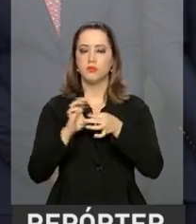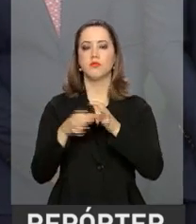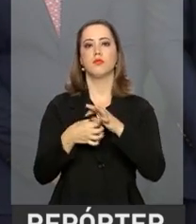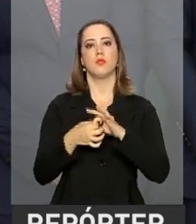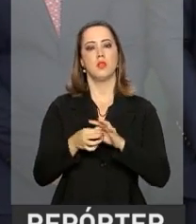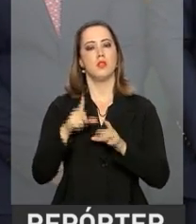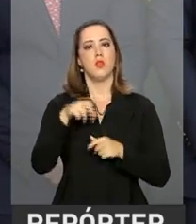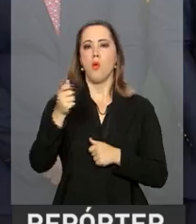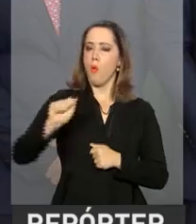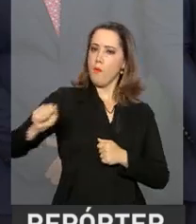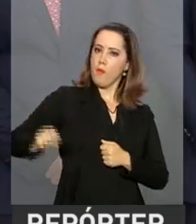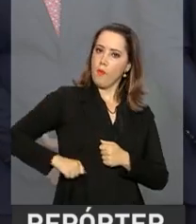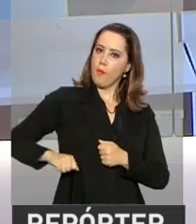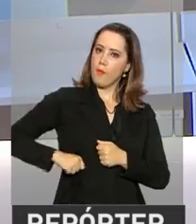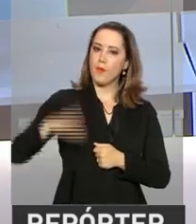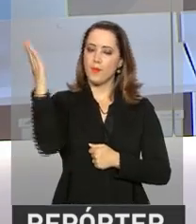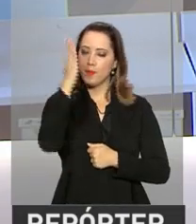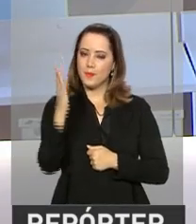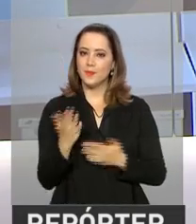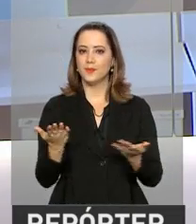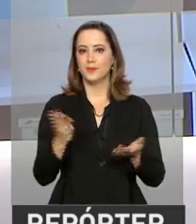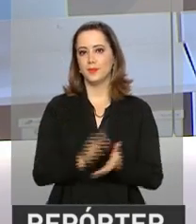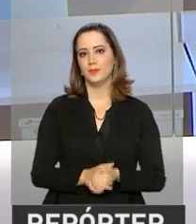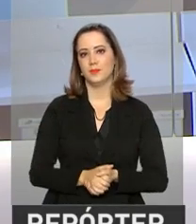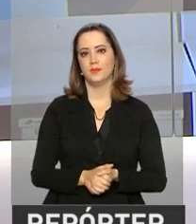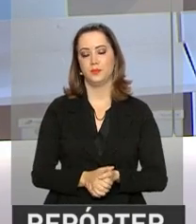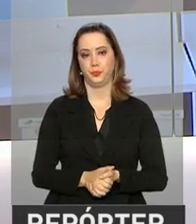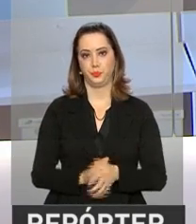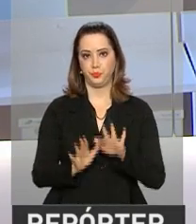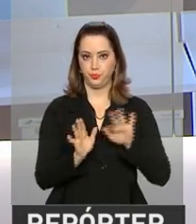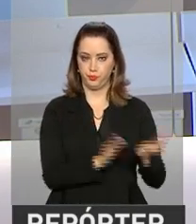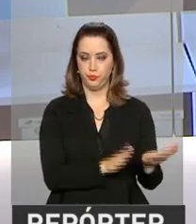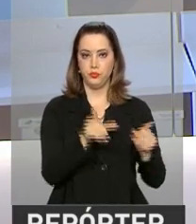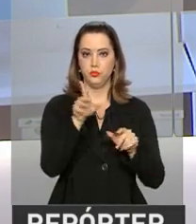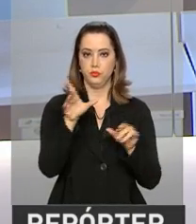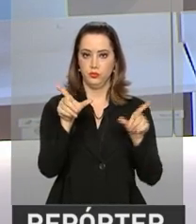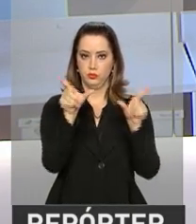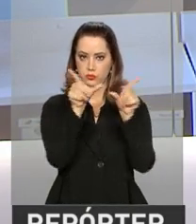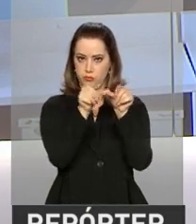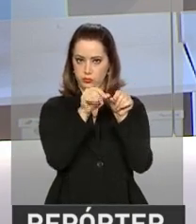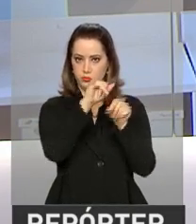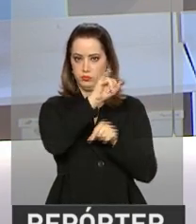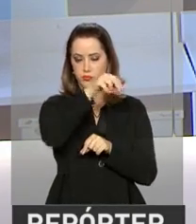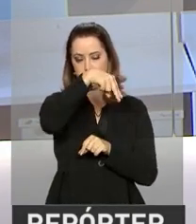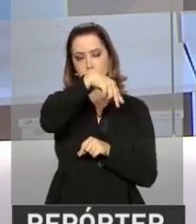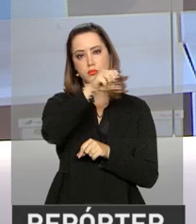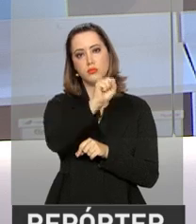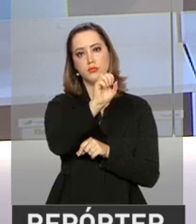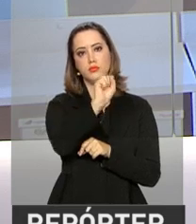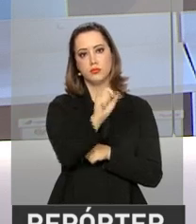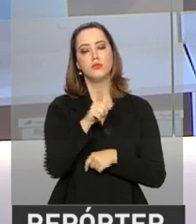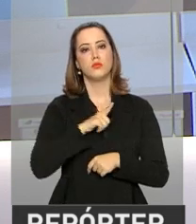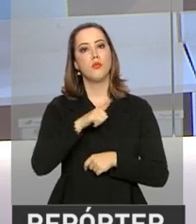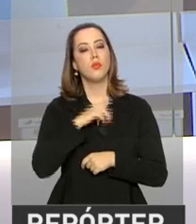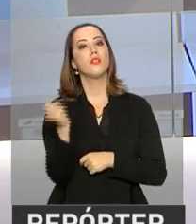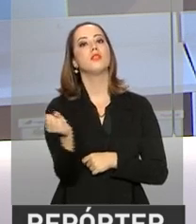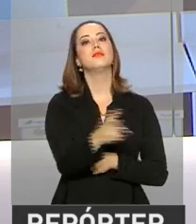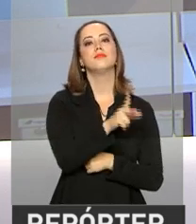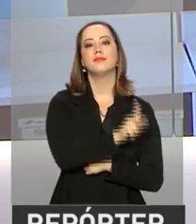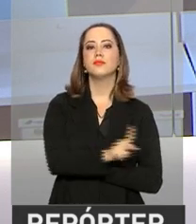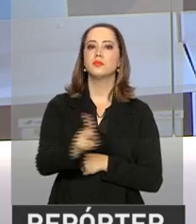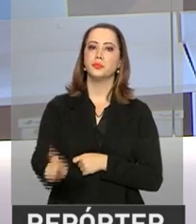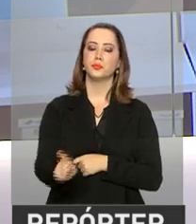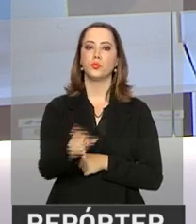embaixadores do nosso país o Instituto Nacional de Seguridade Social o INSS tem agora um novo